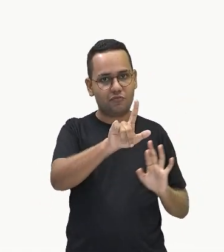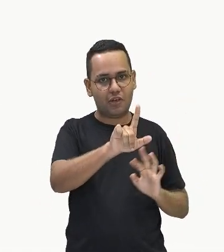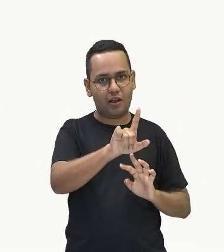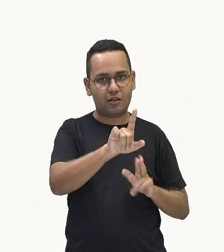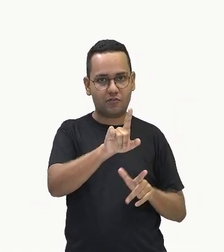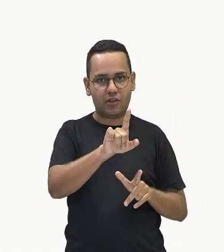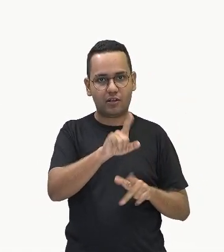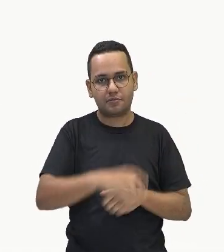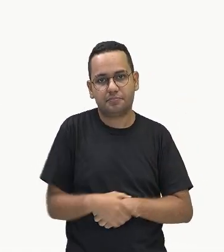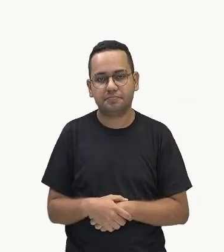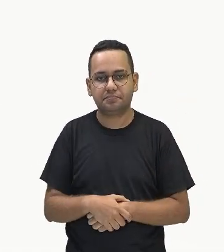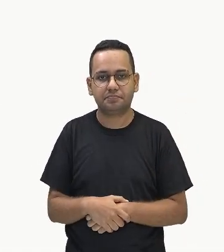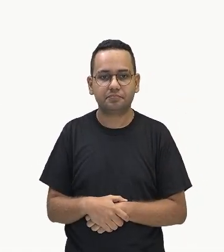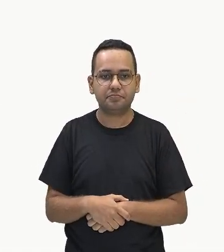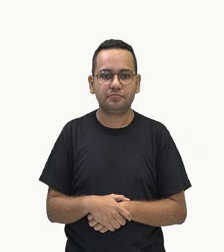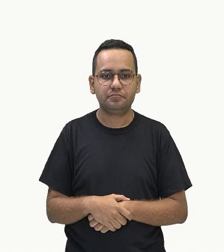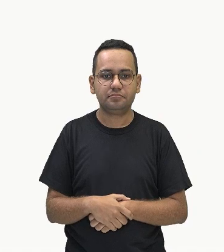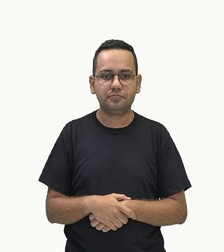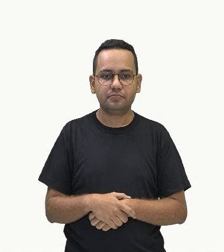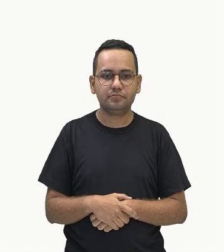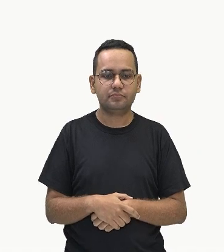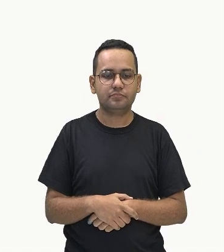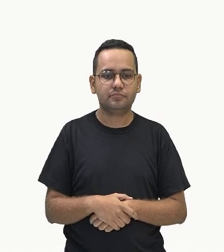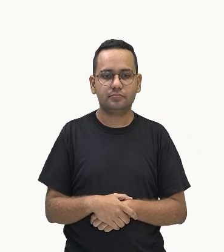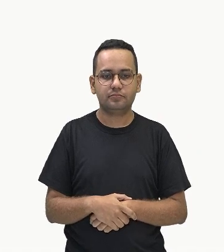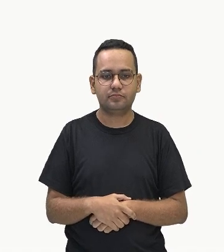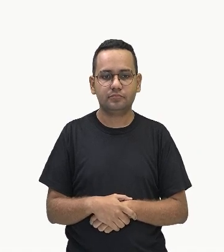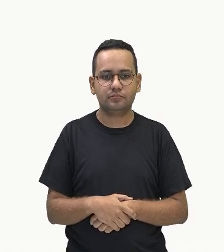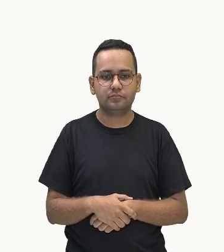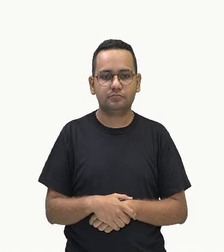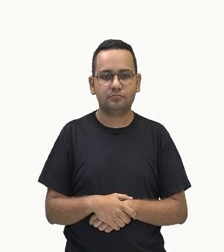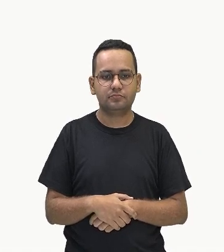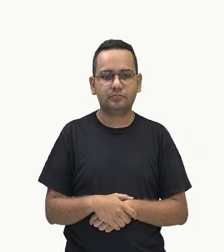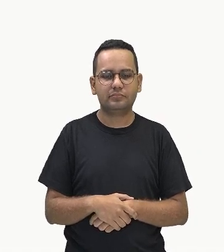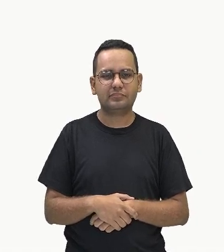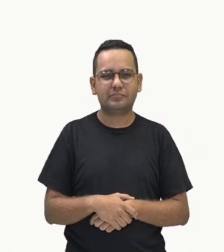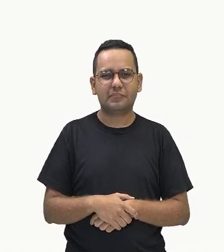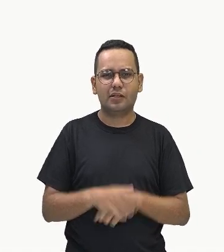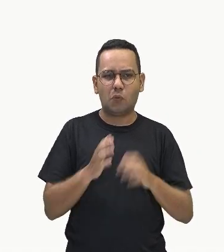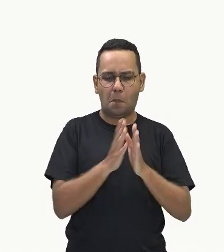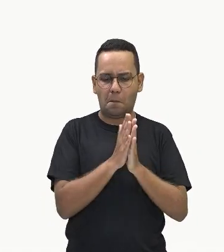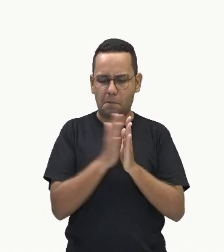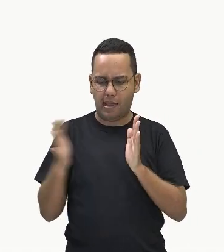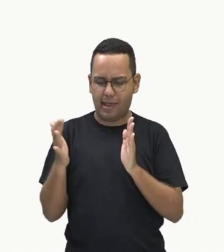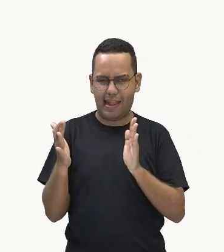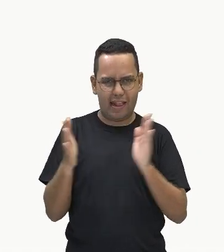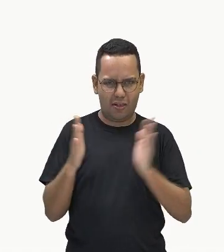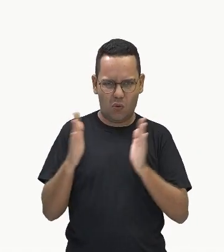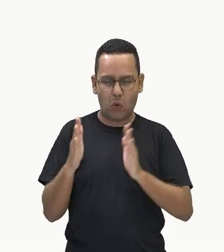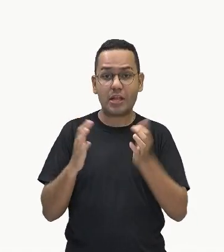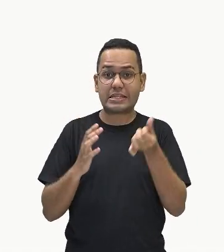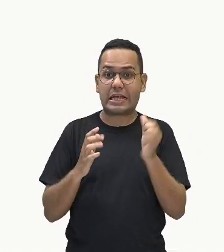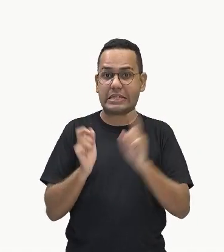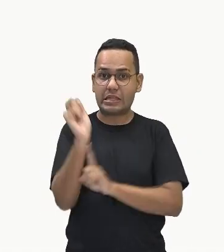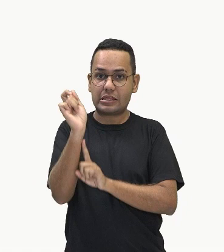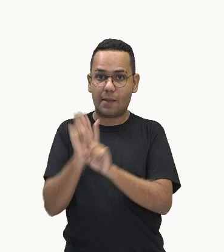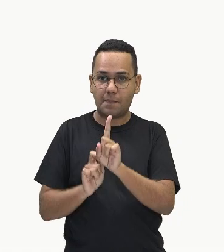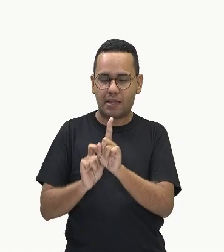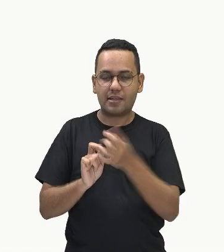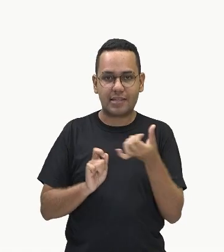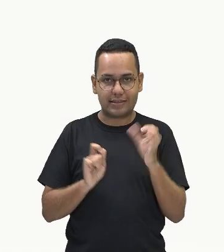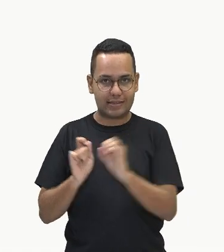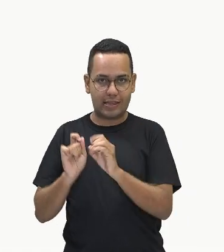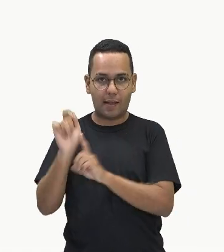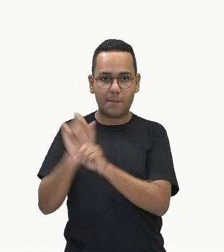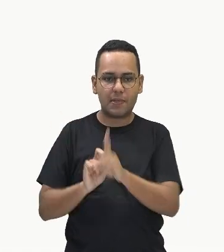bem? Mas se você olhar 60 meses, 60 meses, se eu for passar para anos, são